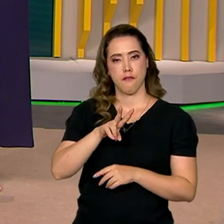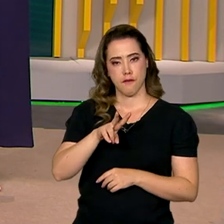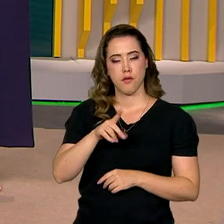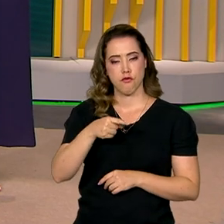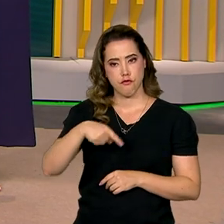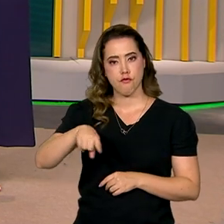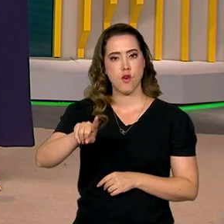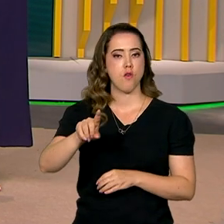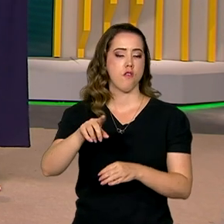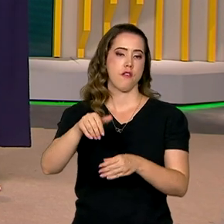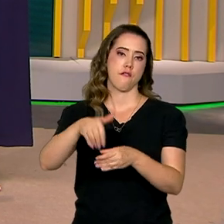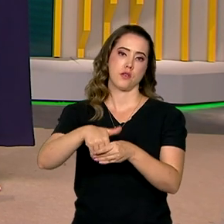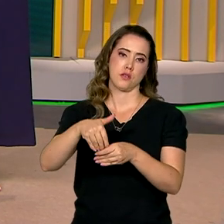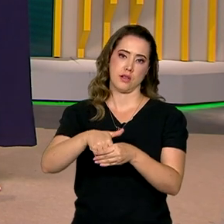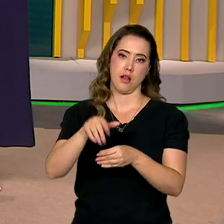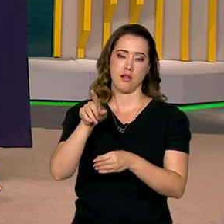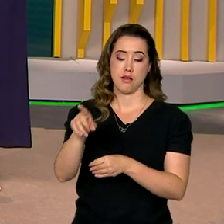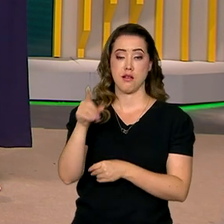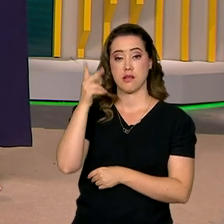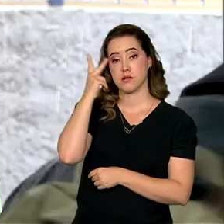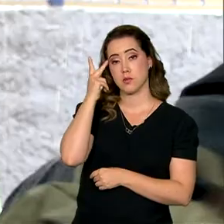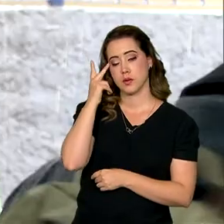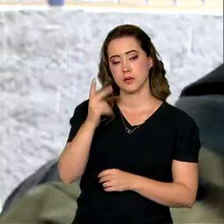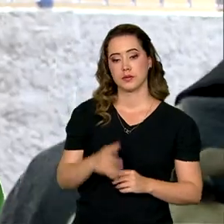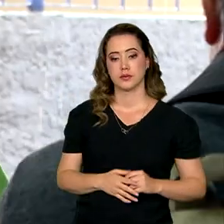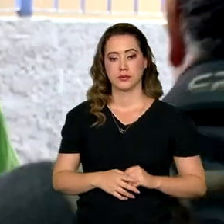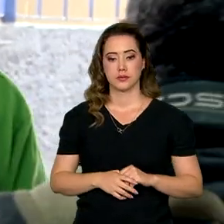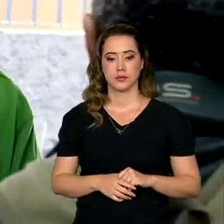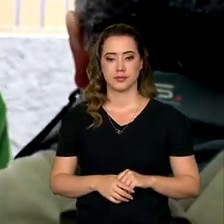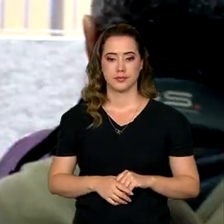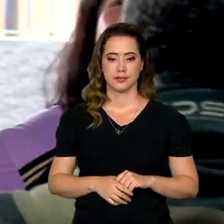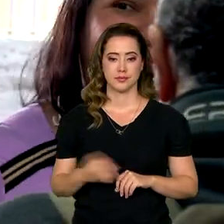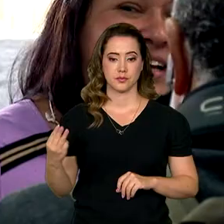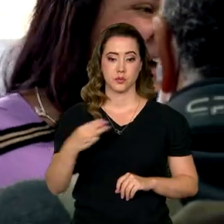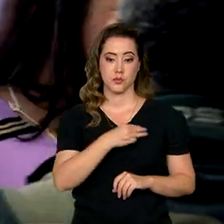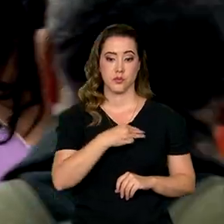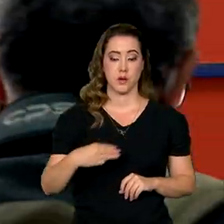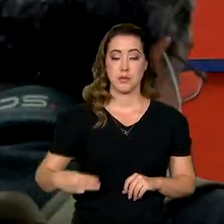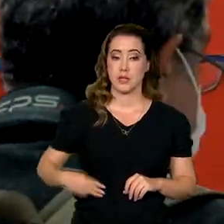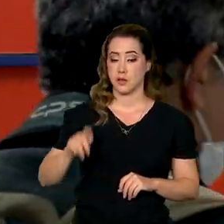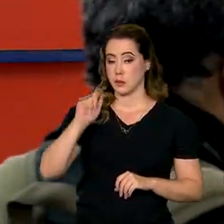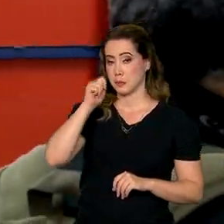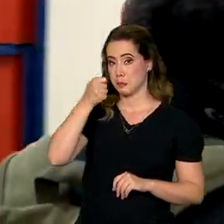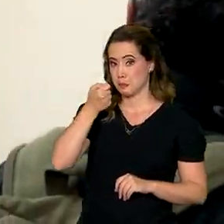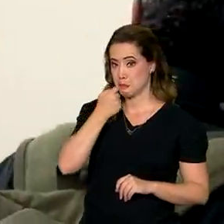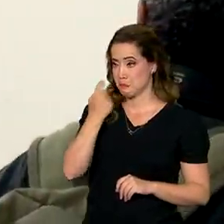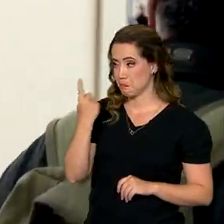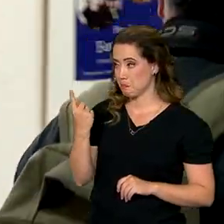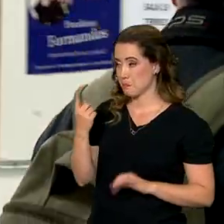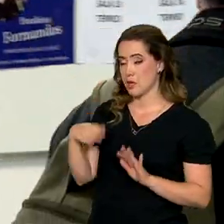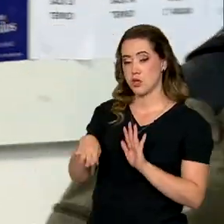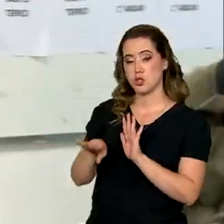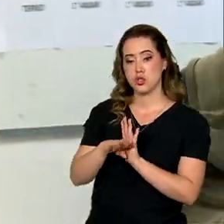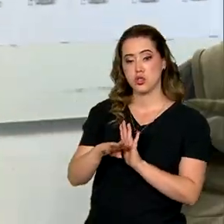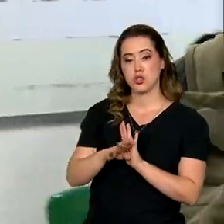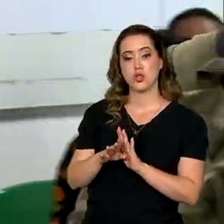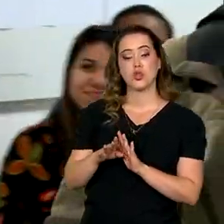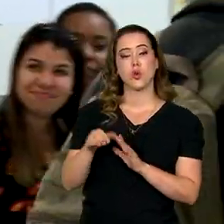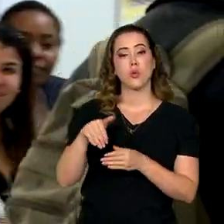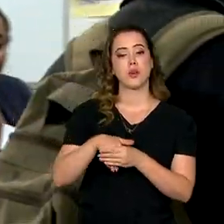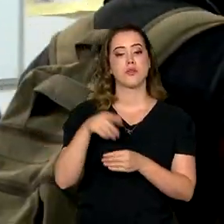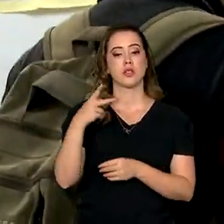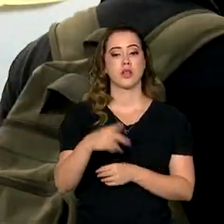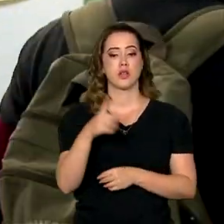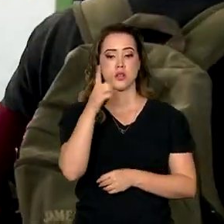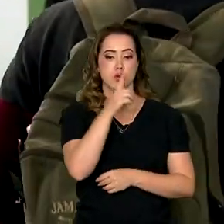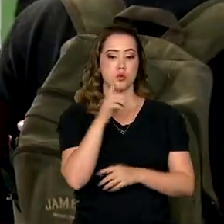cidadão. Silvio Almeida votou em São Paulo. O ministro Silvio Almeida chegou para votar neste